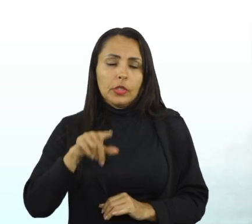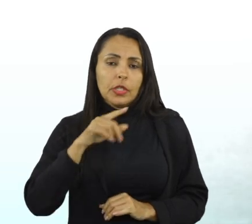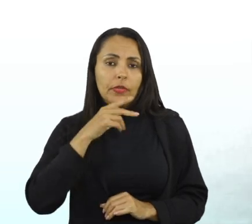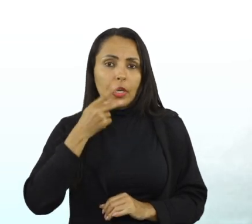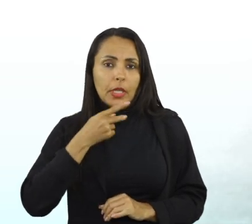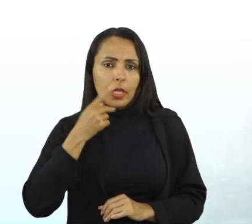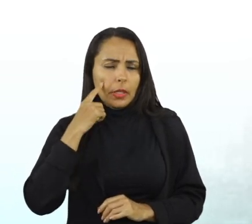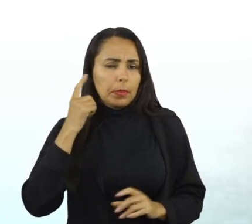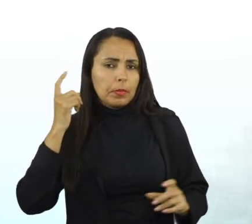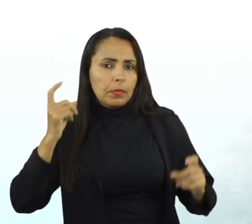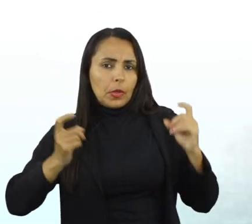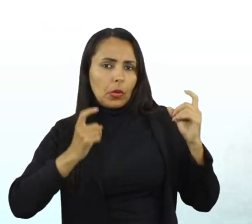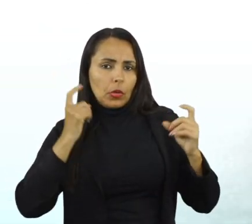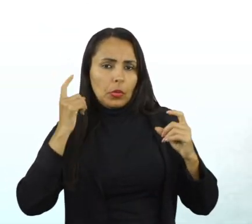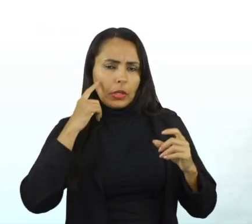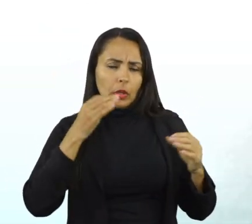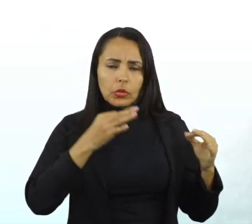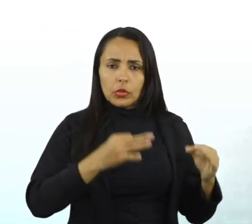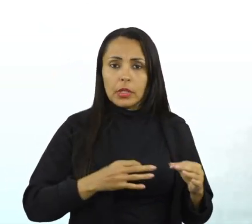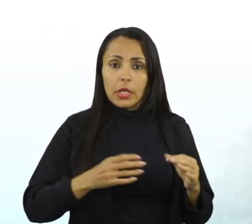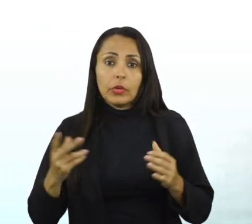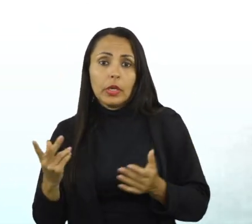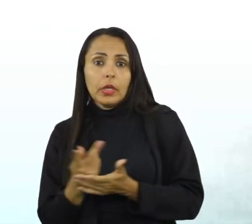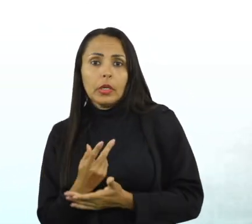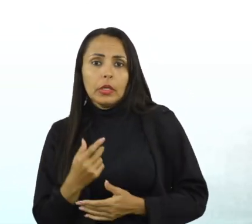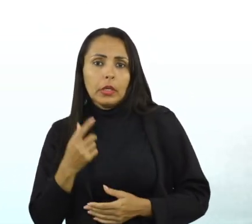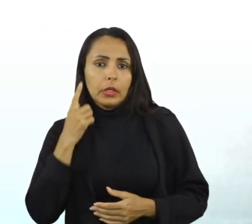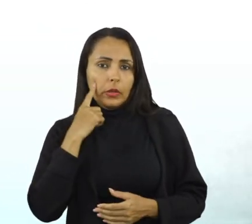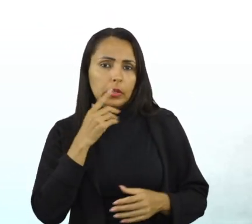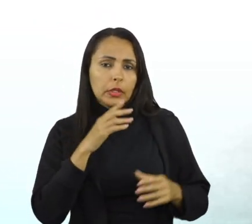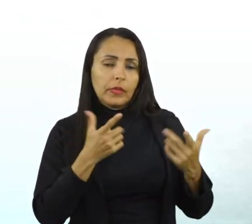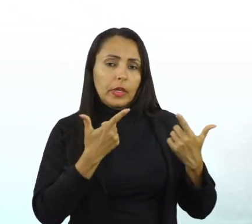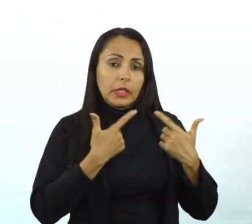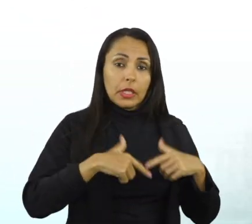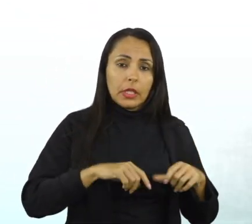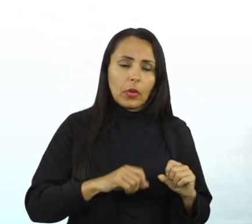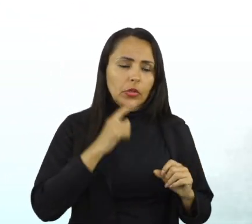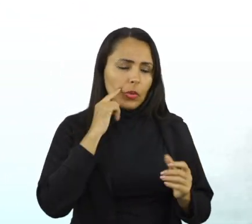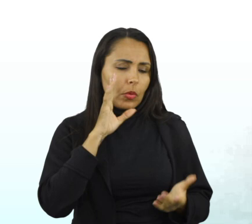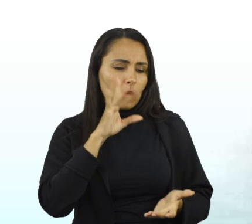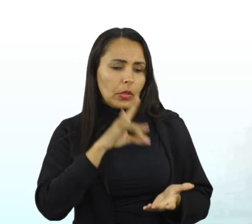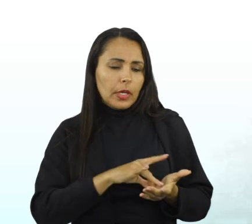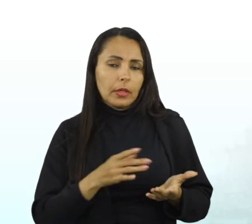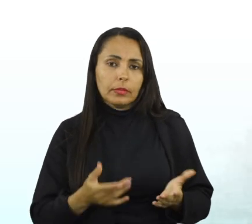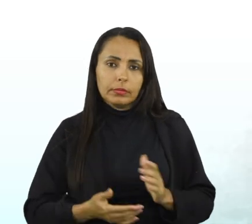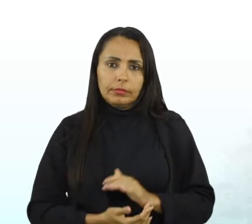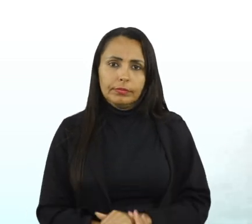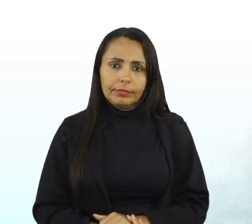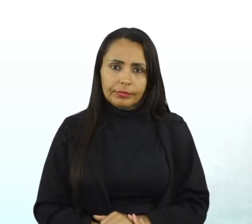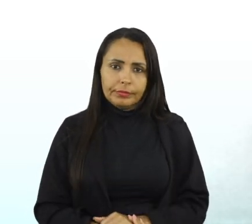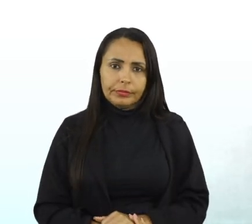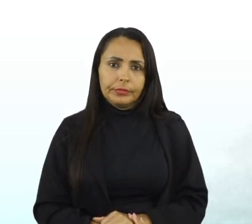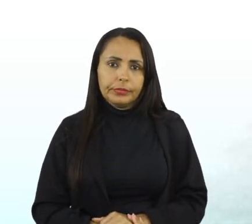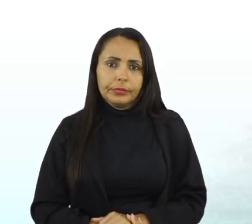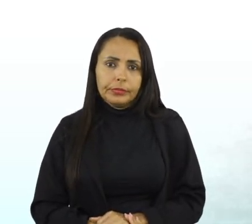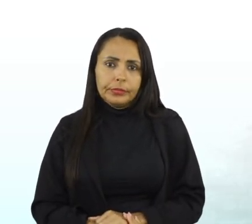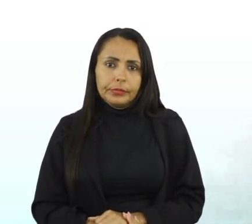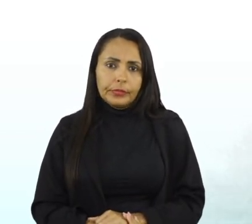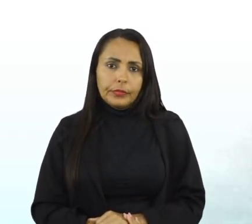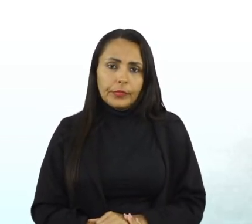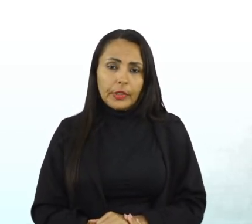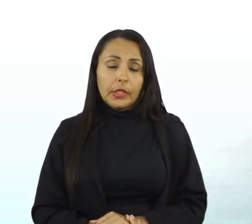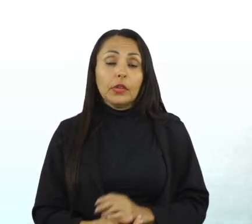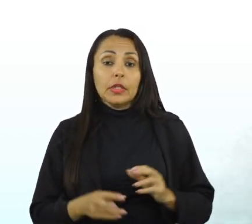fala sem a preocupação do certo e do errado, você vai para a esfera da linguagem coloquial, tá? Então o